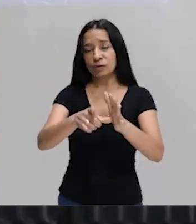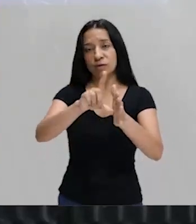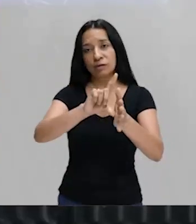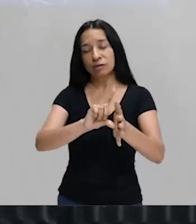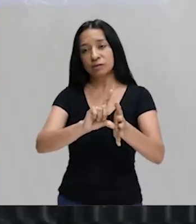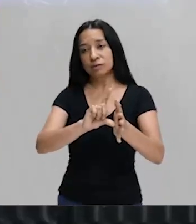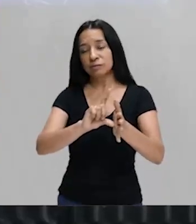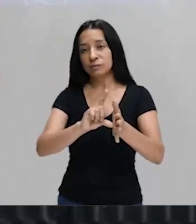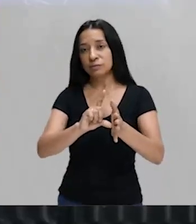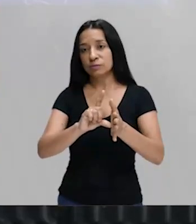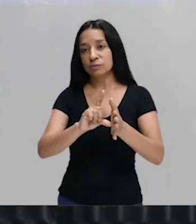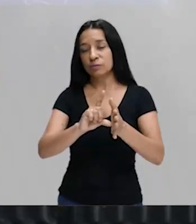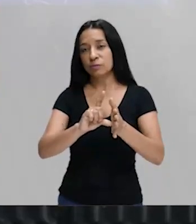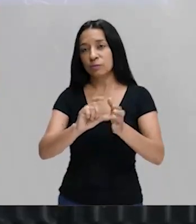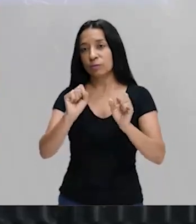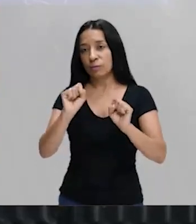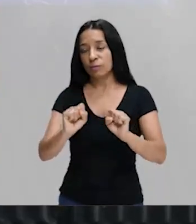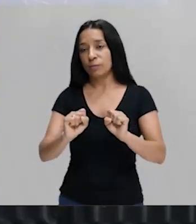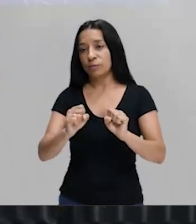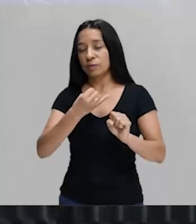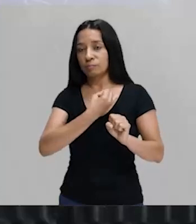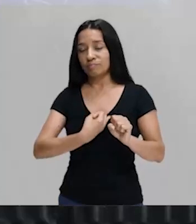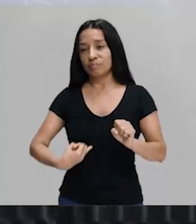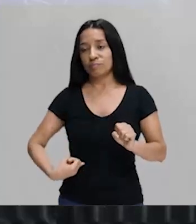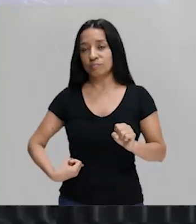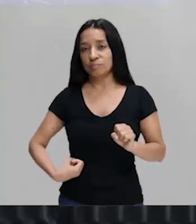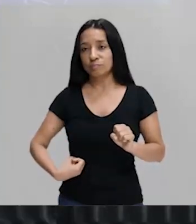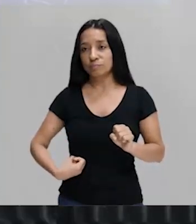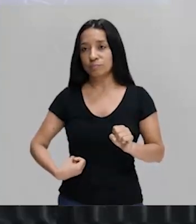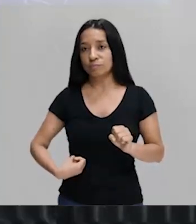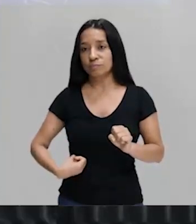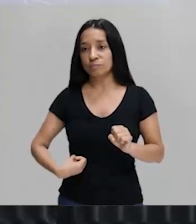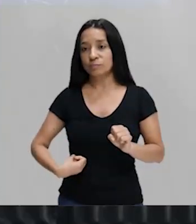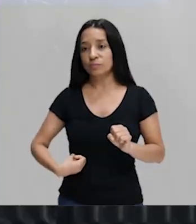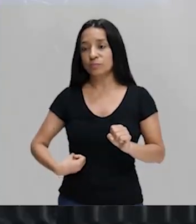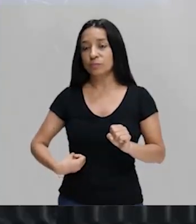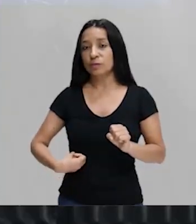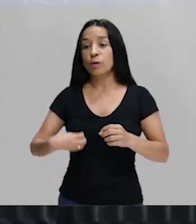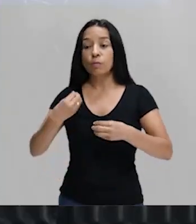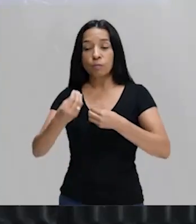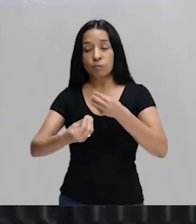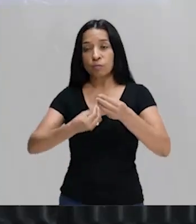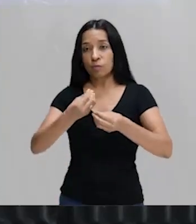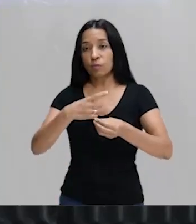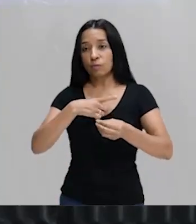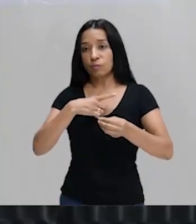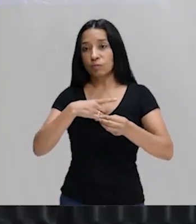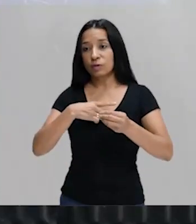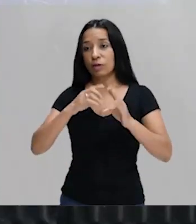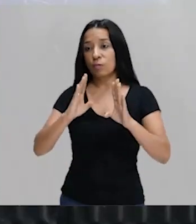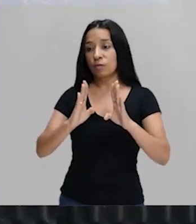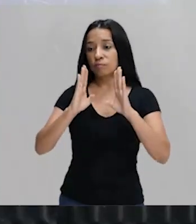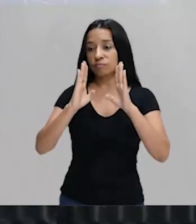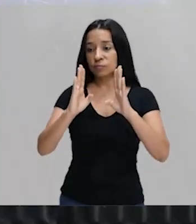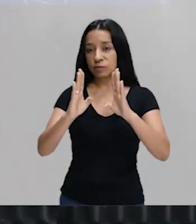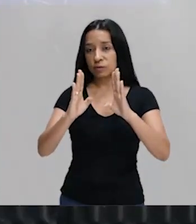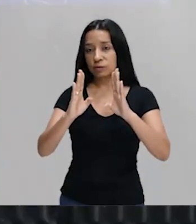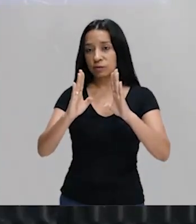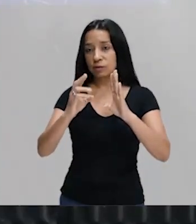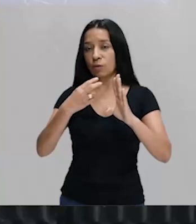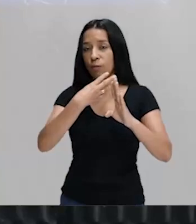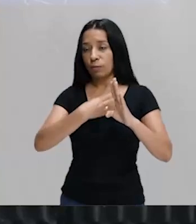poder do imperador. Dessa forma, se obtém uma centralização